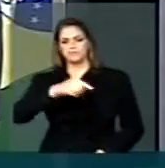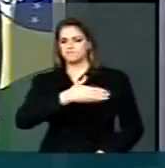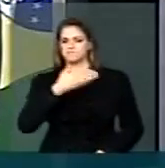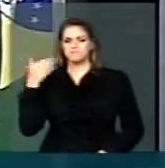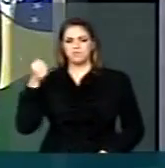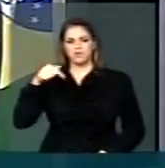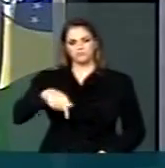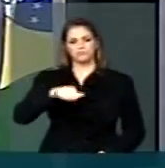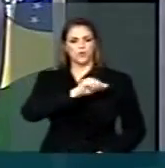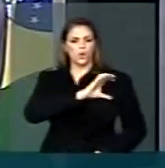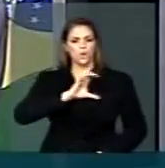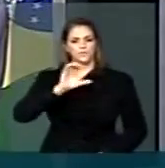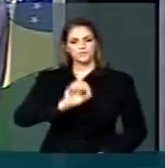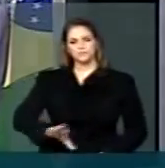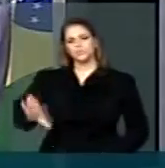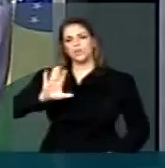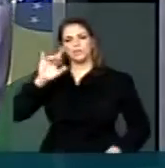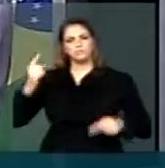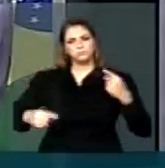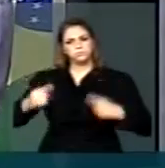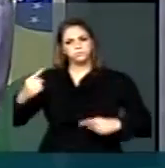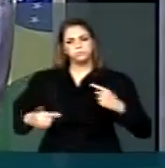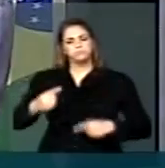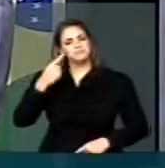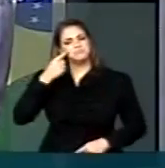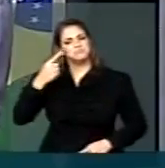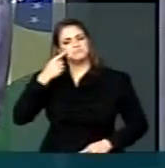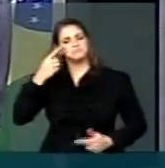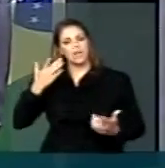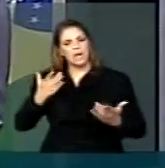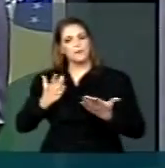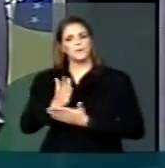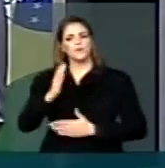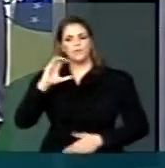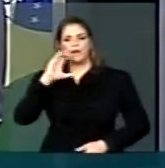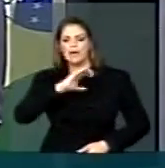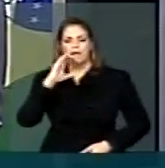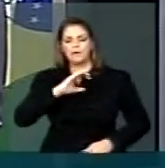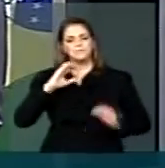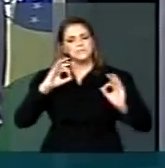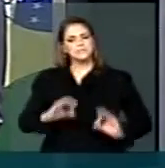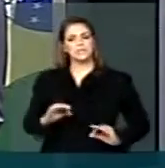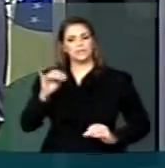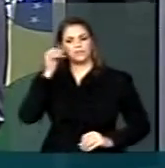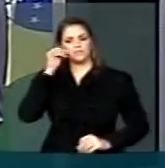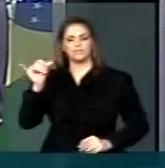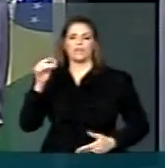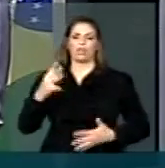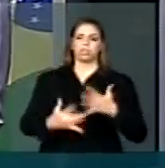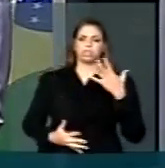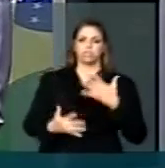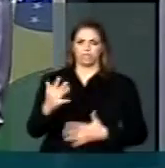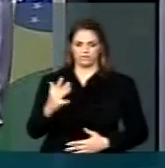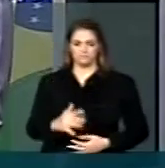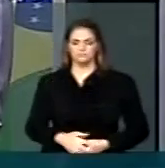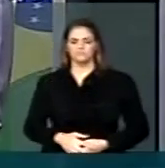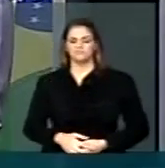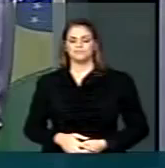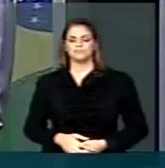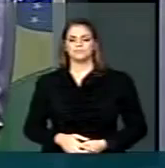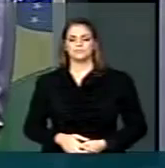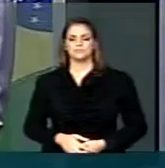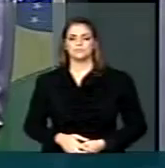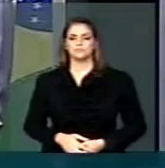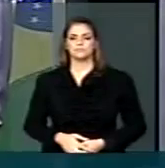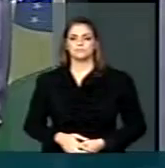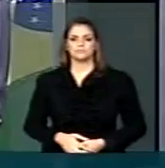amplo debate, a fim de aprovar a matéria de maneira séria e quiçá descuidada. Tendo em vista que, por ocasião